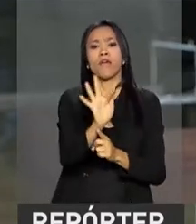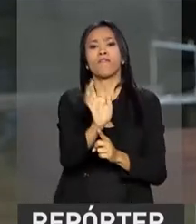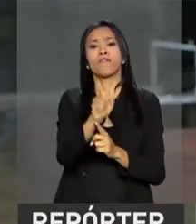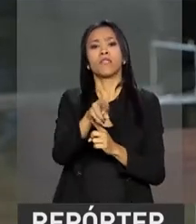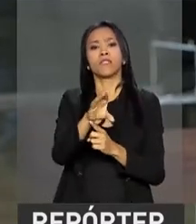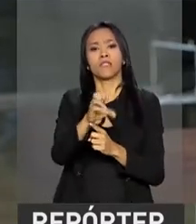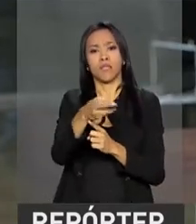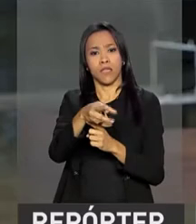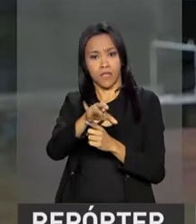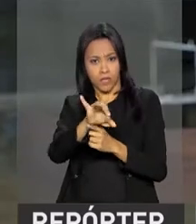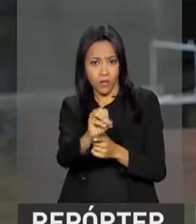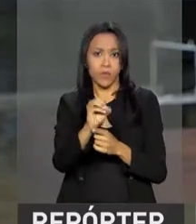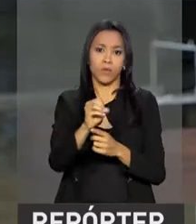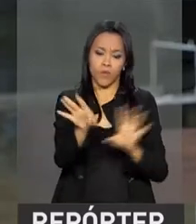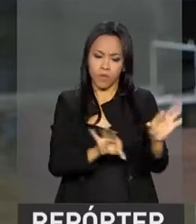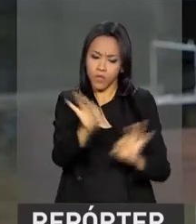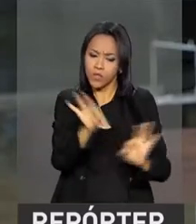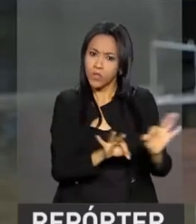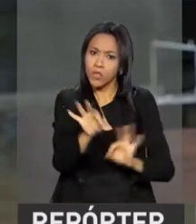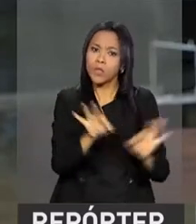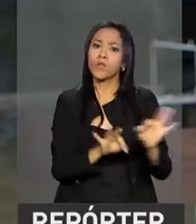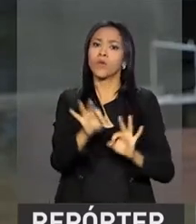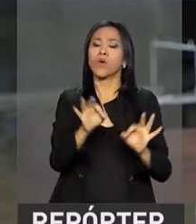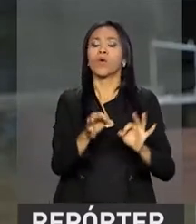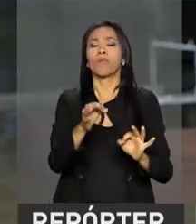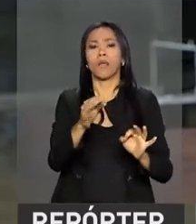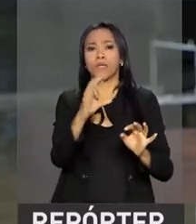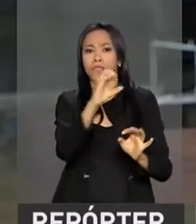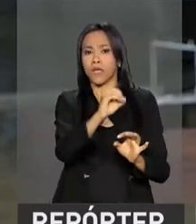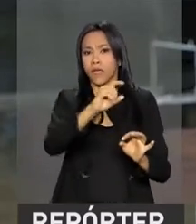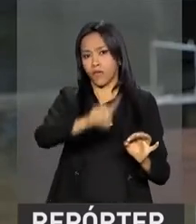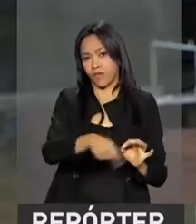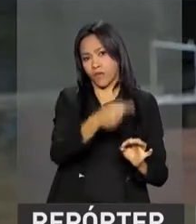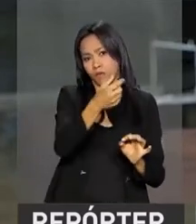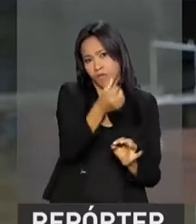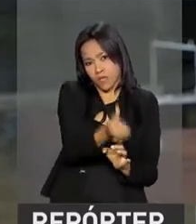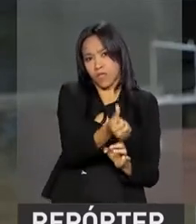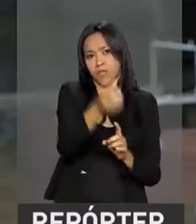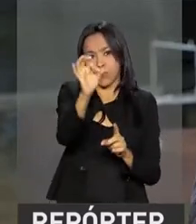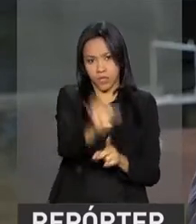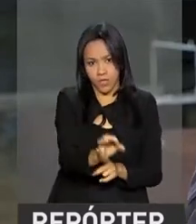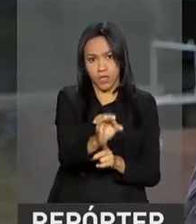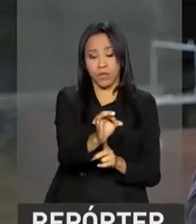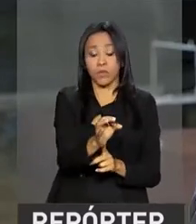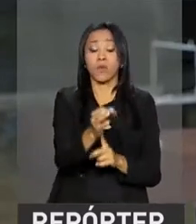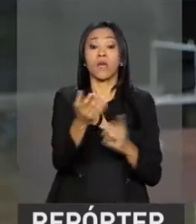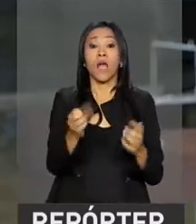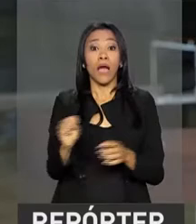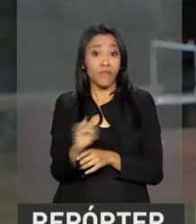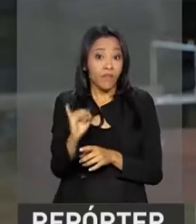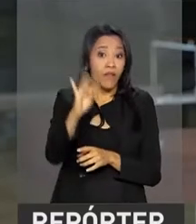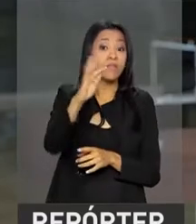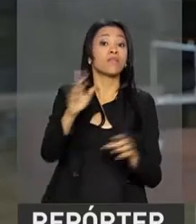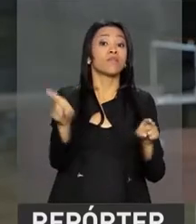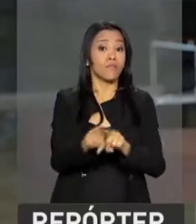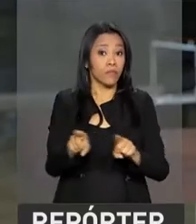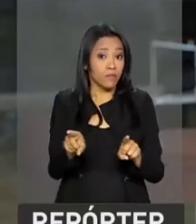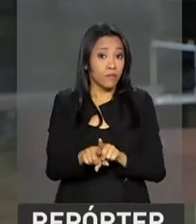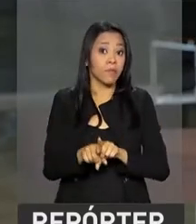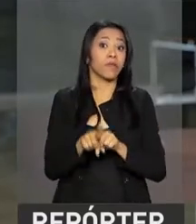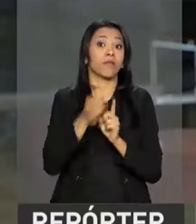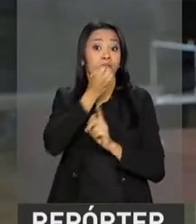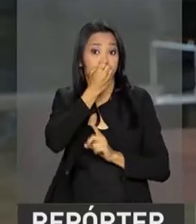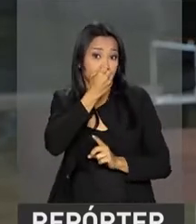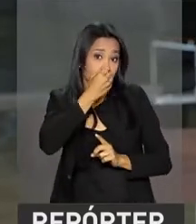crescimento da economia brasileira para este ano, passando para 0,6%. A inflação também vem dando